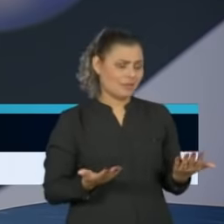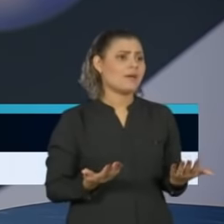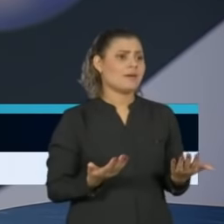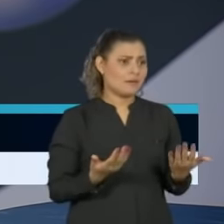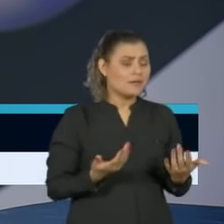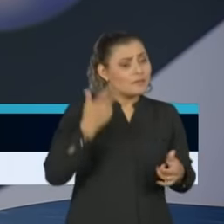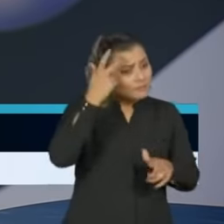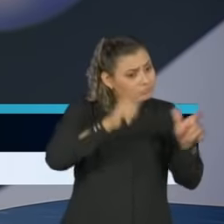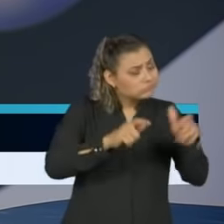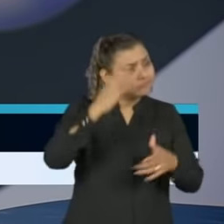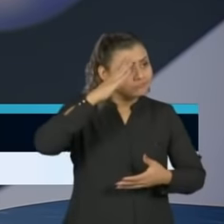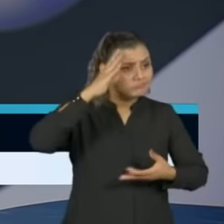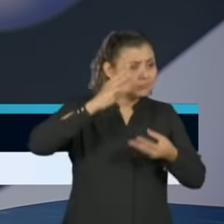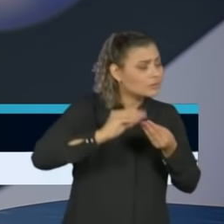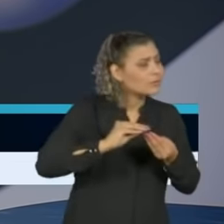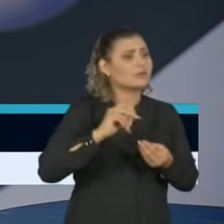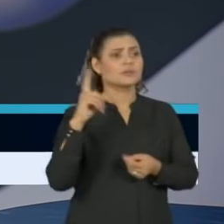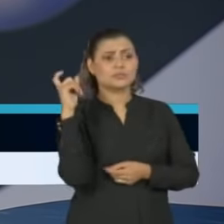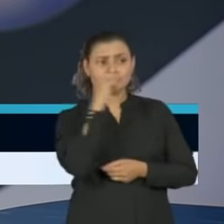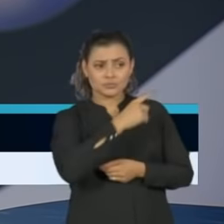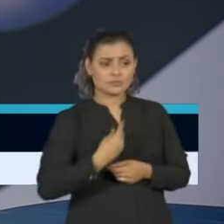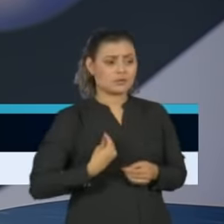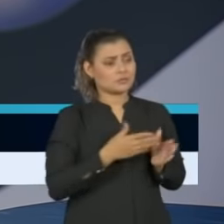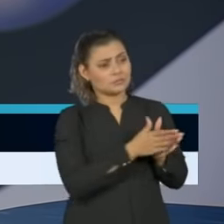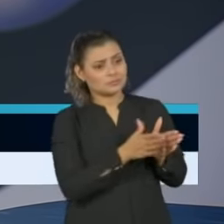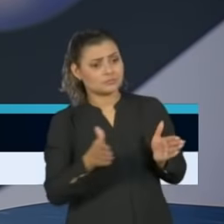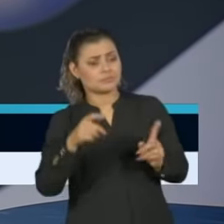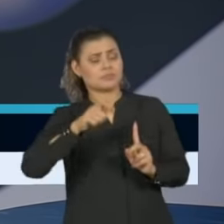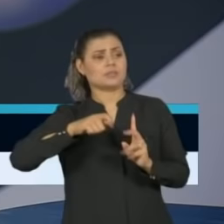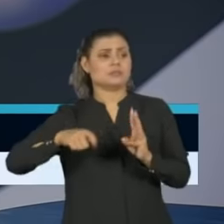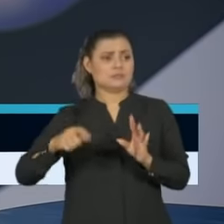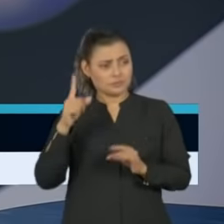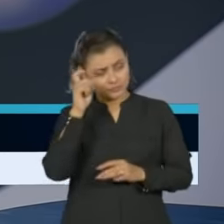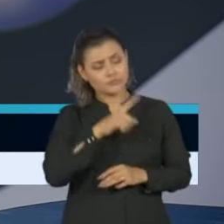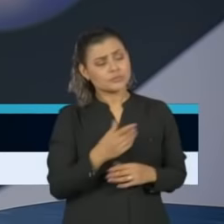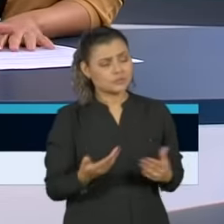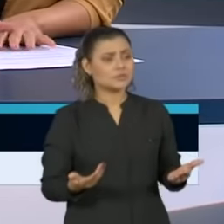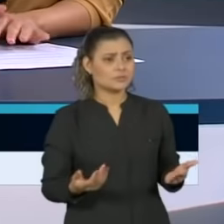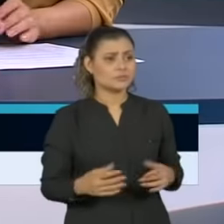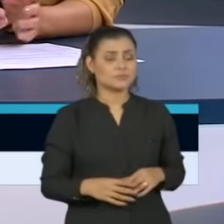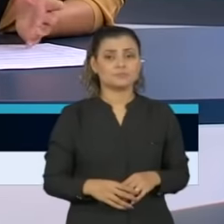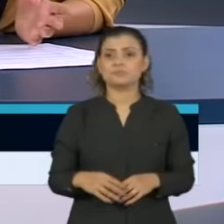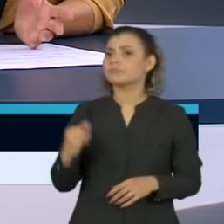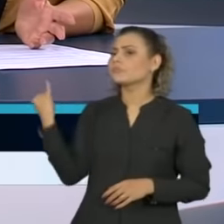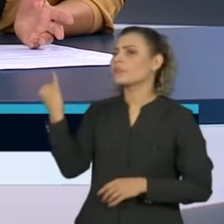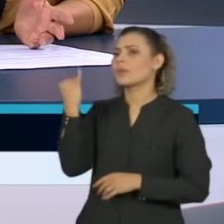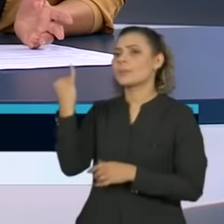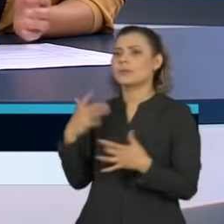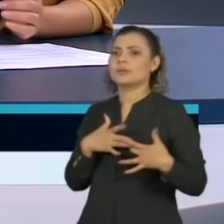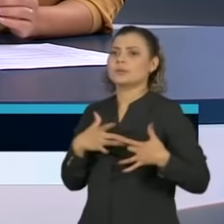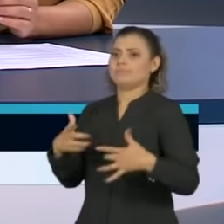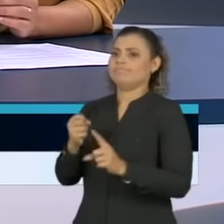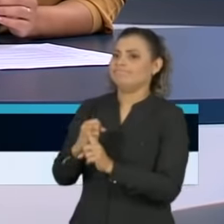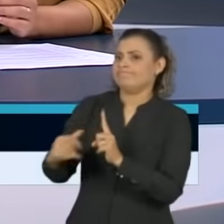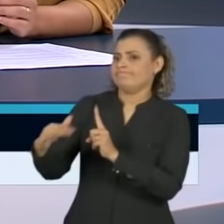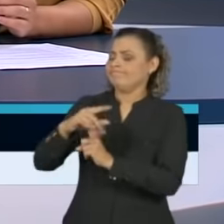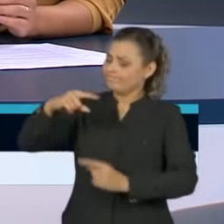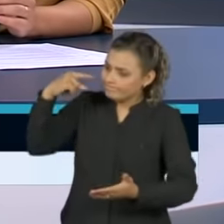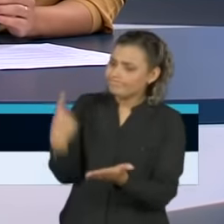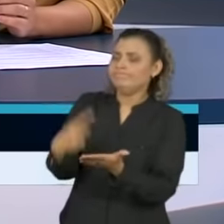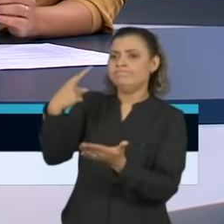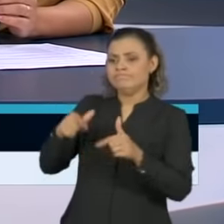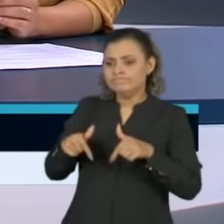e entenderem a dificuldade que eles vão estar vivendo nos próximos meses. Qual a importância nesse momento da solidariedade social e do compromisso